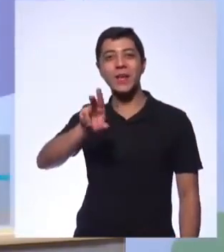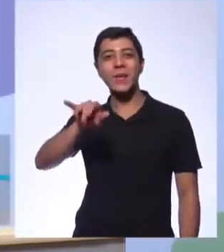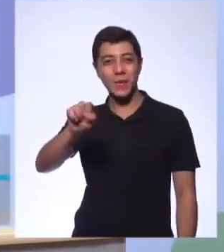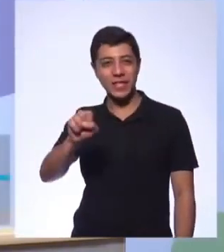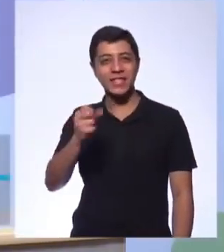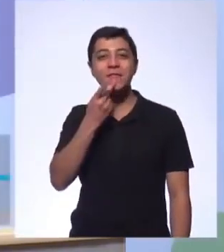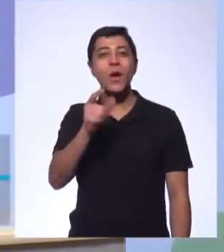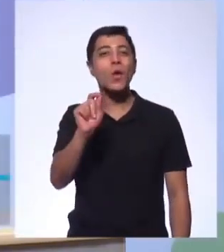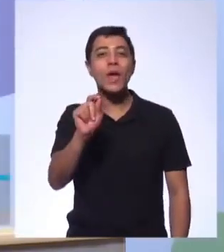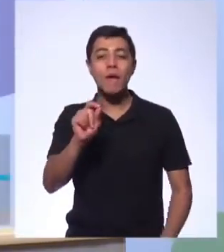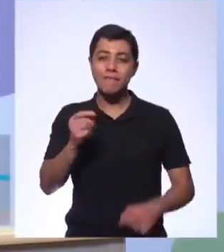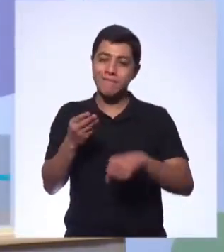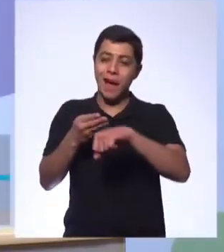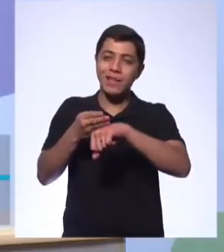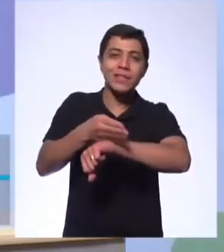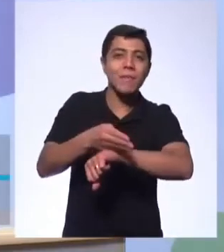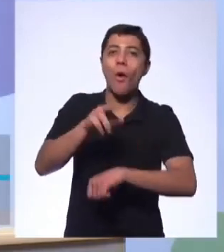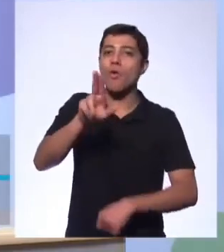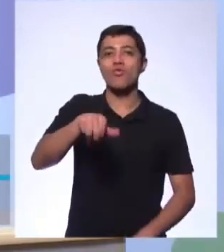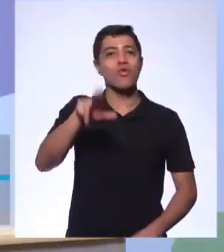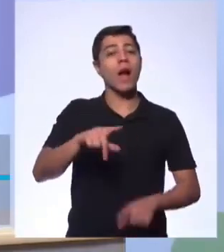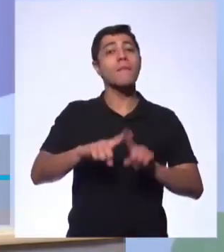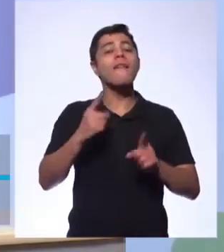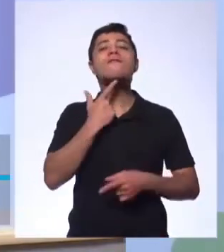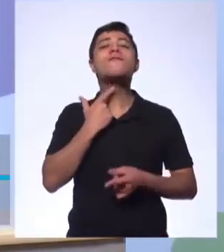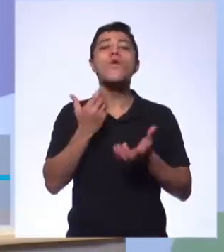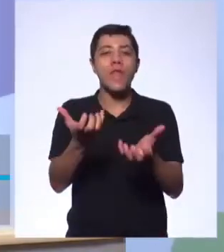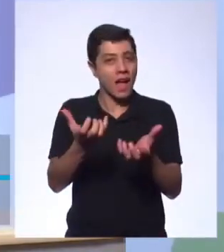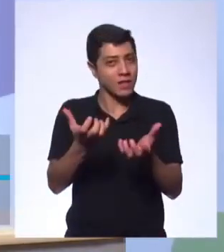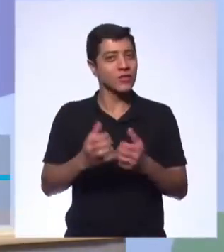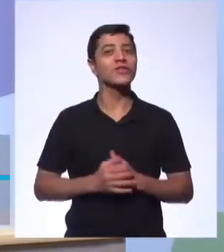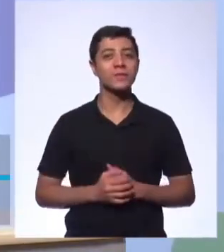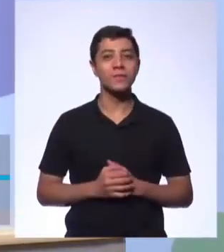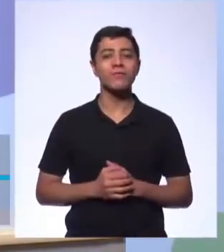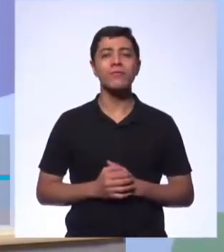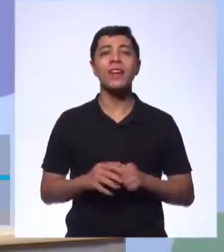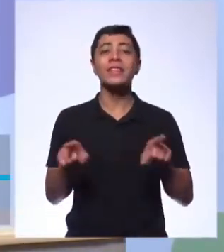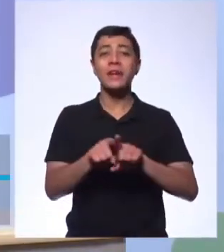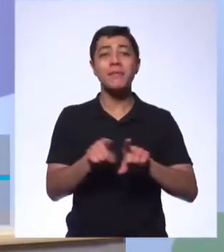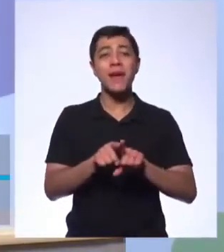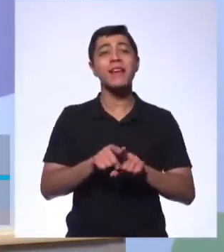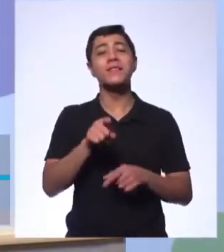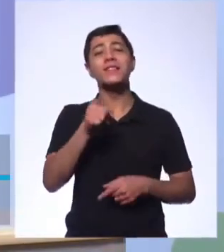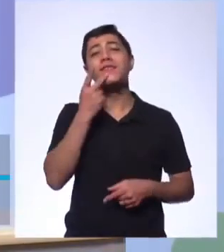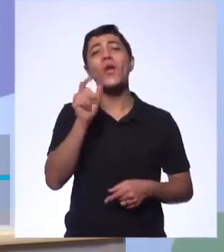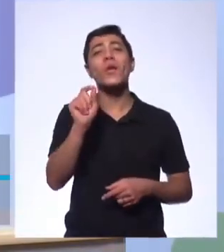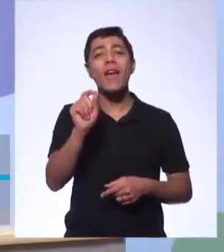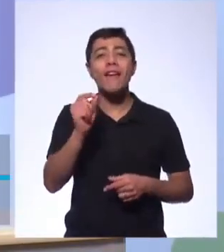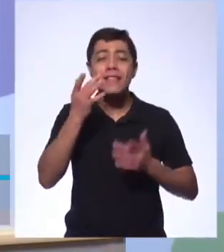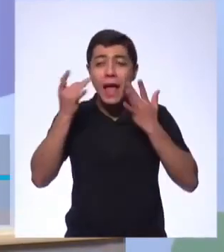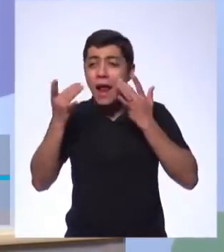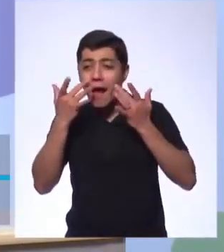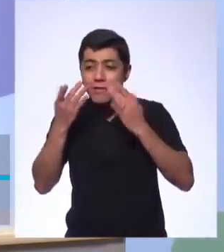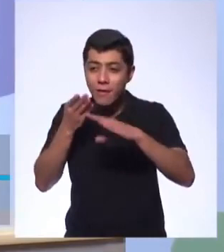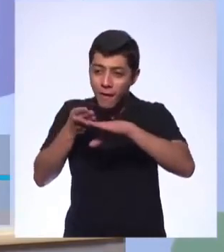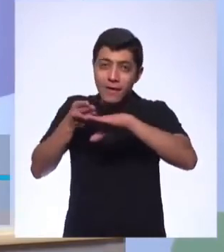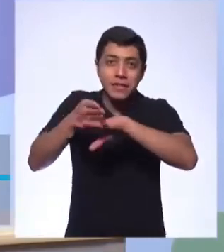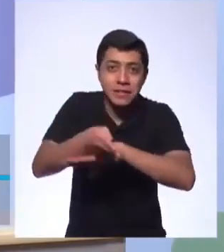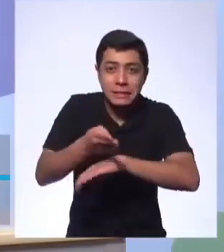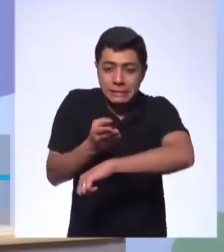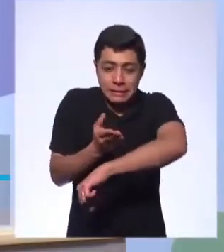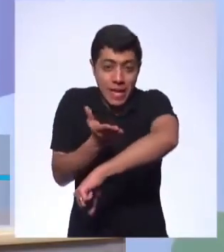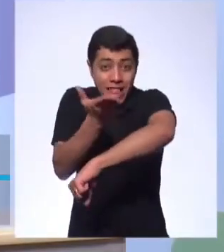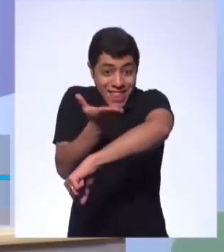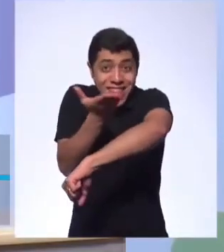vontade. Teve um outro aluno aqui que eu acabei de perder o seu nome, mas você falou assim que foi muito engraçado os ensaios, até mesmo mais engraçado do que a hora da peça.